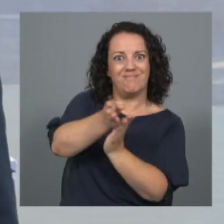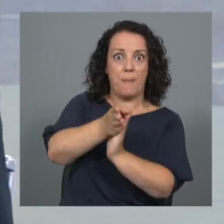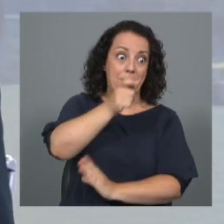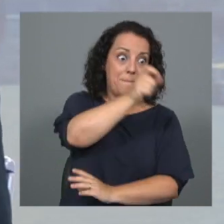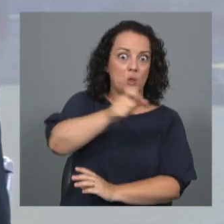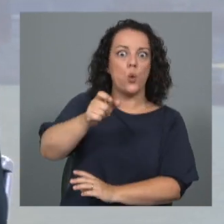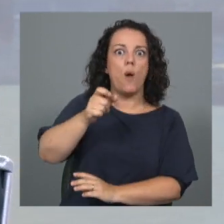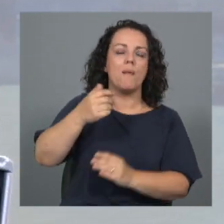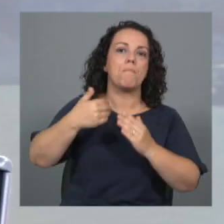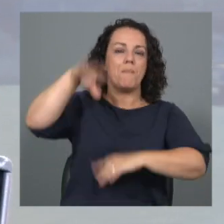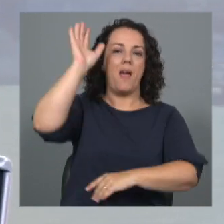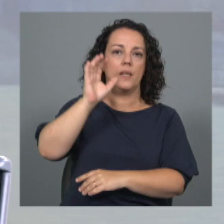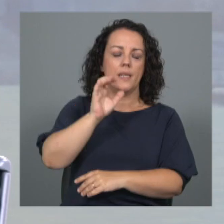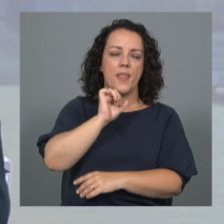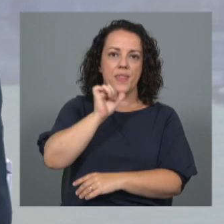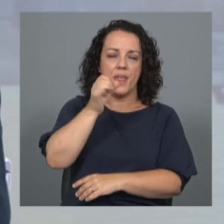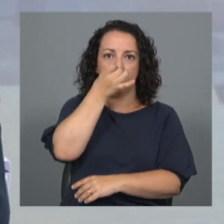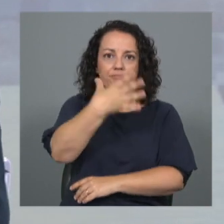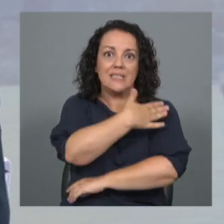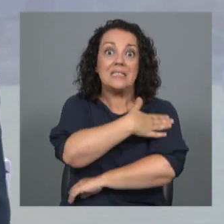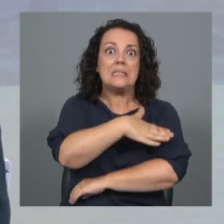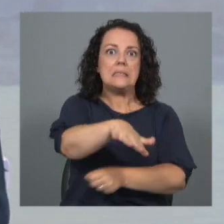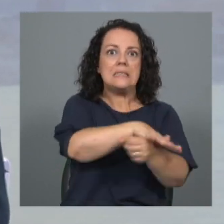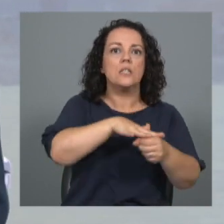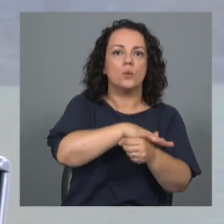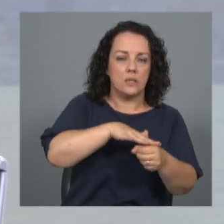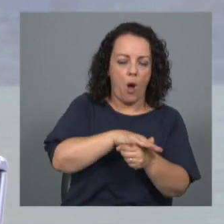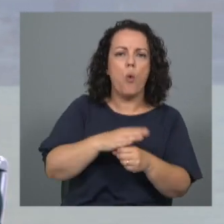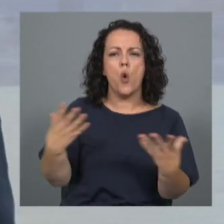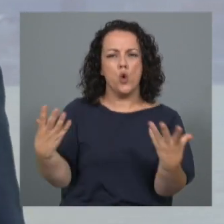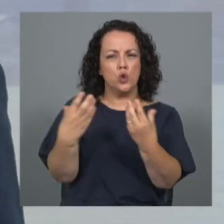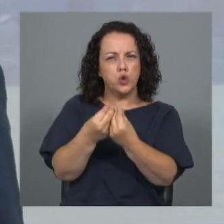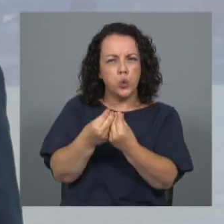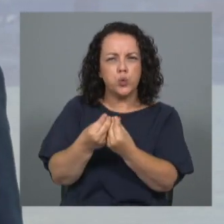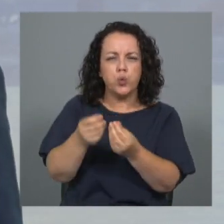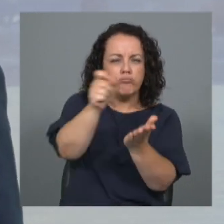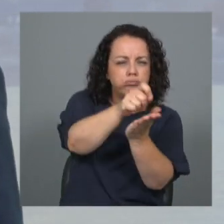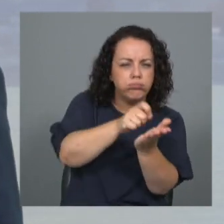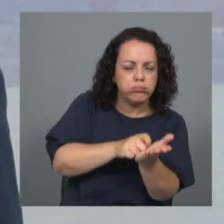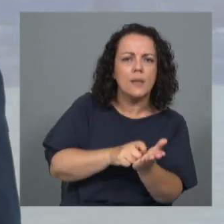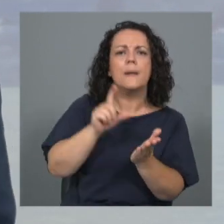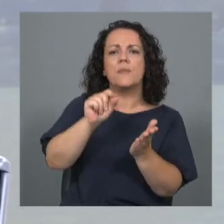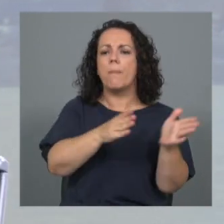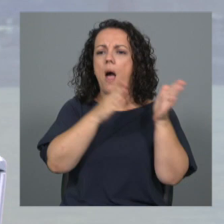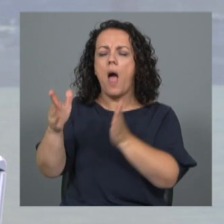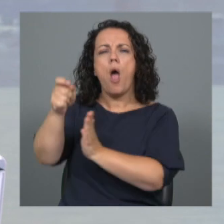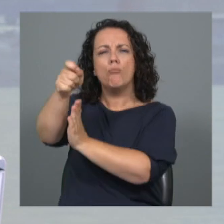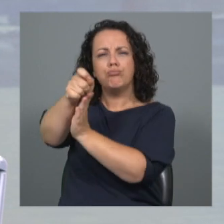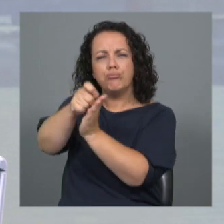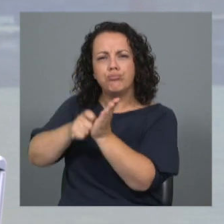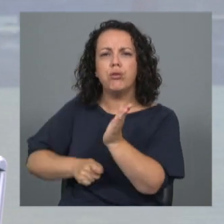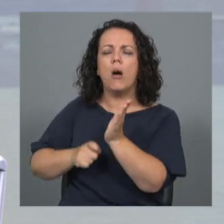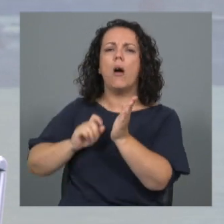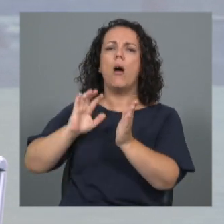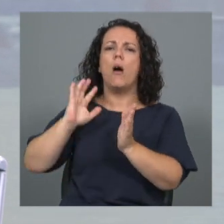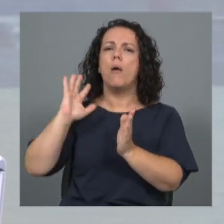situação, estão a trabalhar em conjunto. Está a ser feito um inventário de todos os imóveis que já existem para estas respostas e os que possam ser alocados para